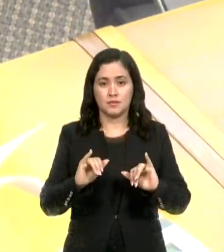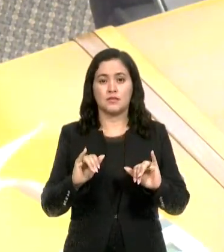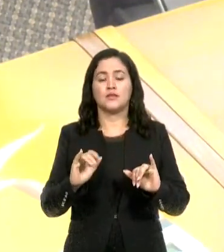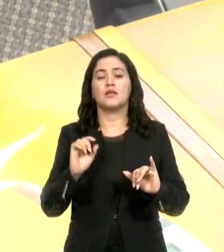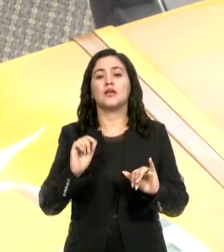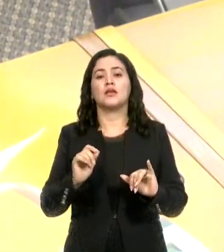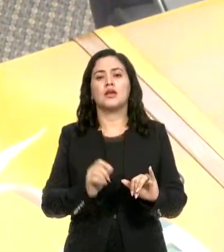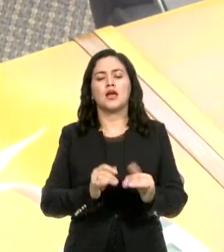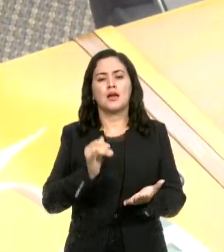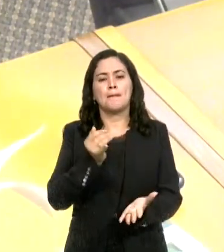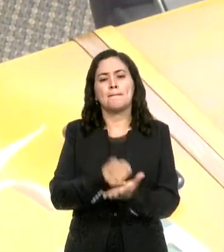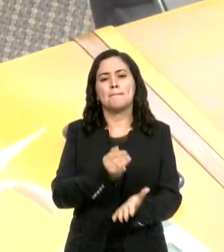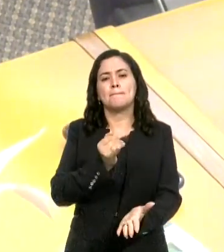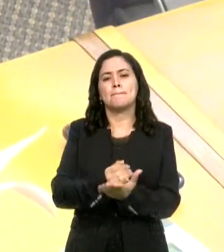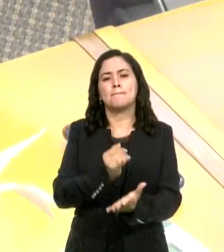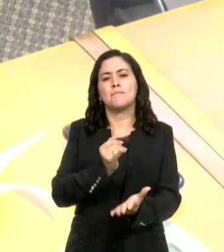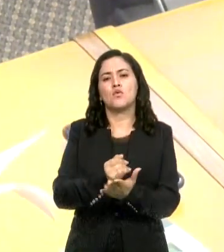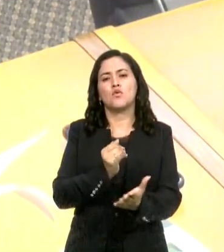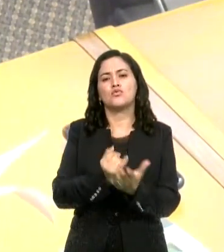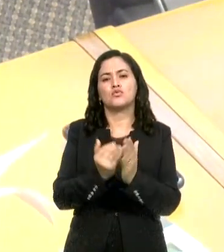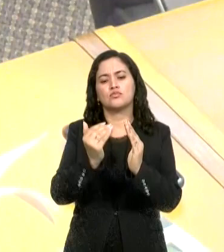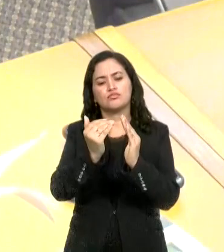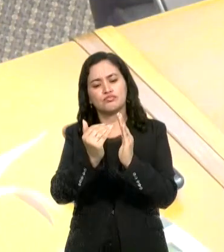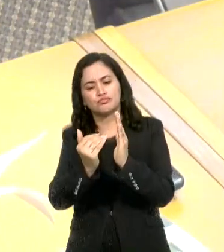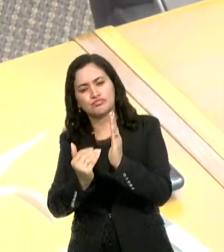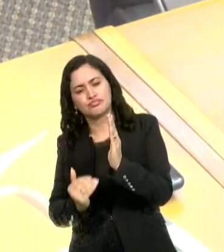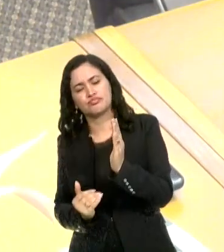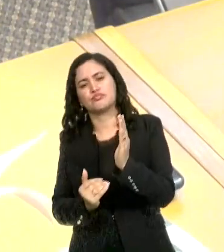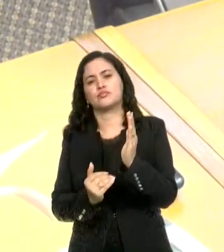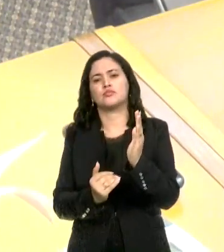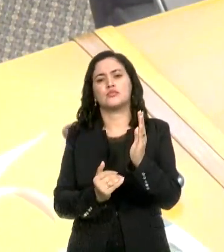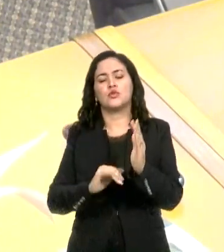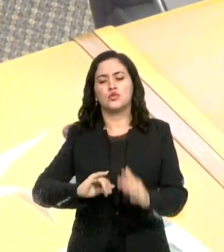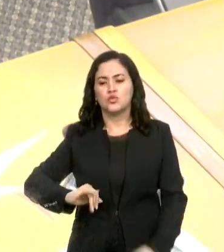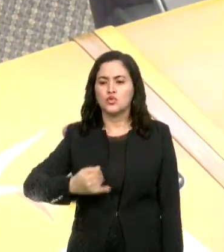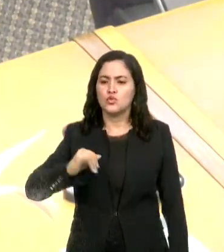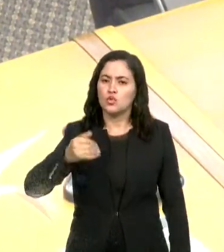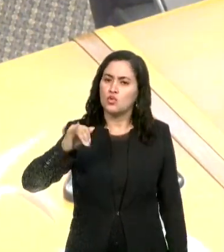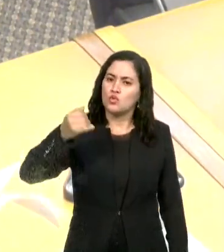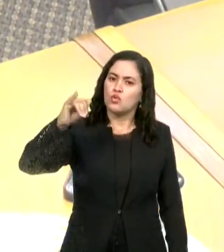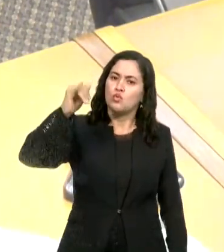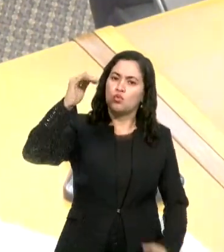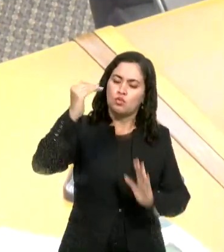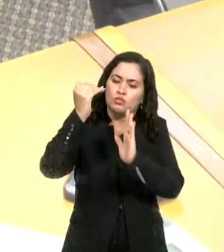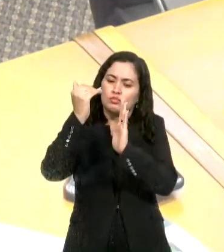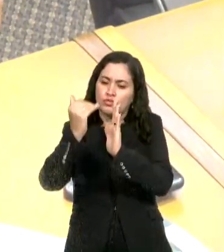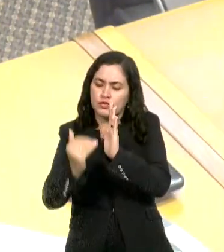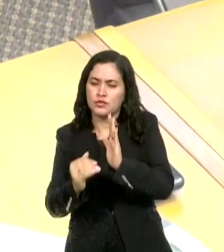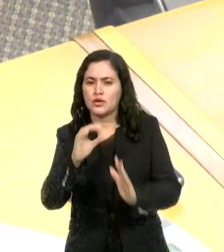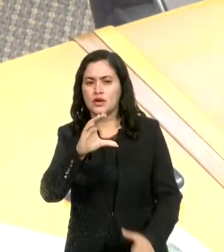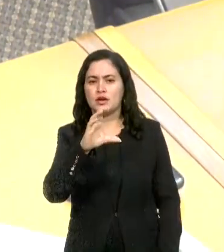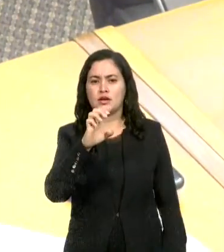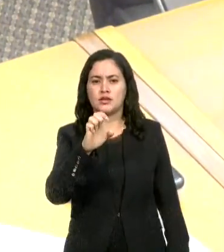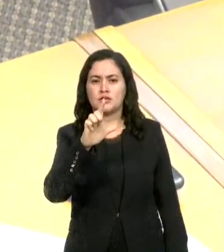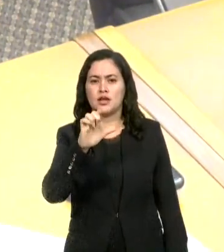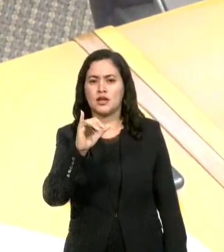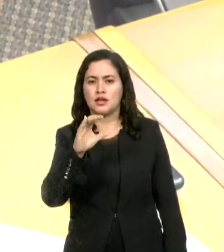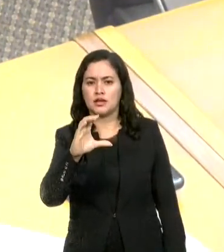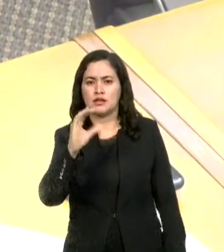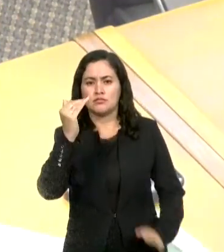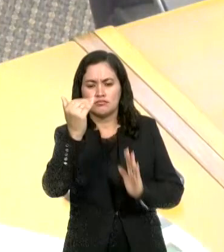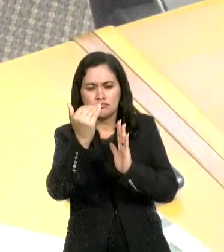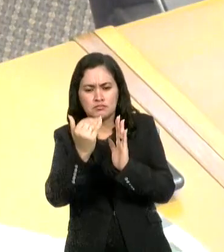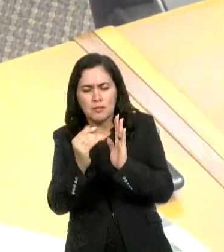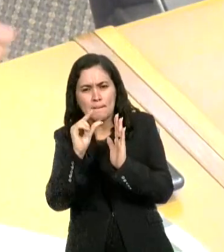a taxa de juros, e muito bem destacou na tribuna o deputado Rodrigo, a Selic, que diminuiu, pouco,